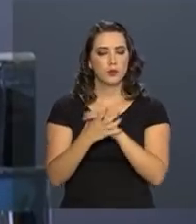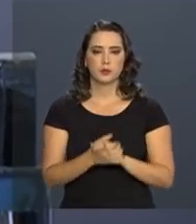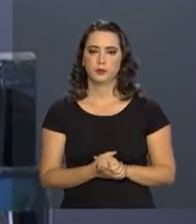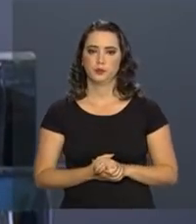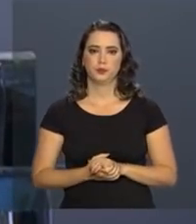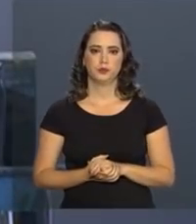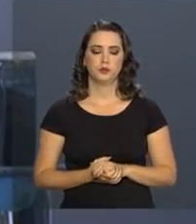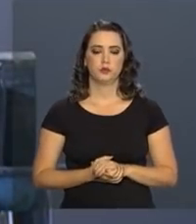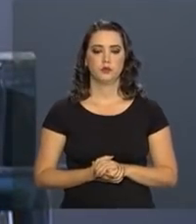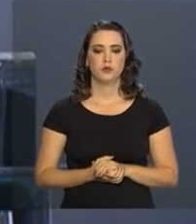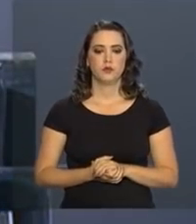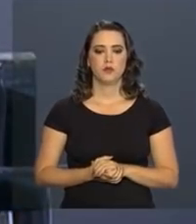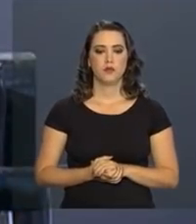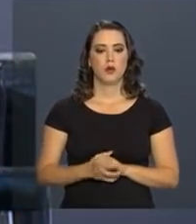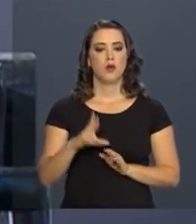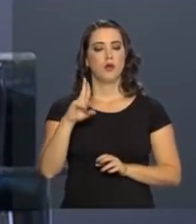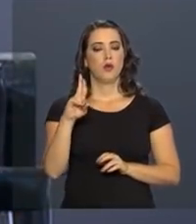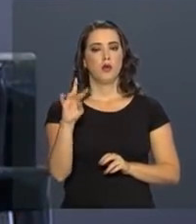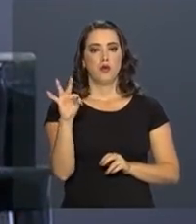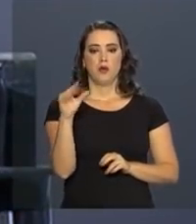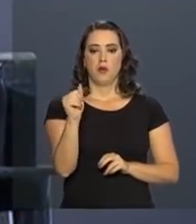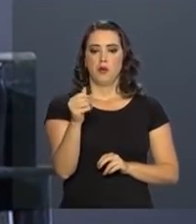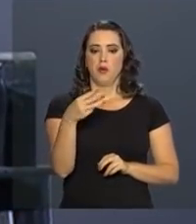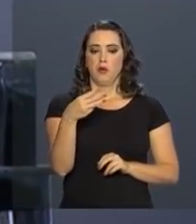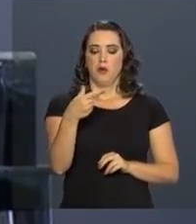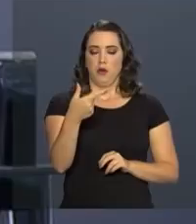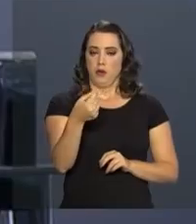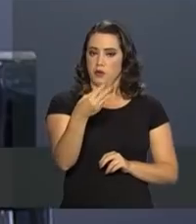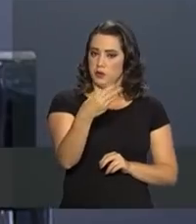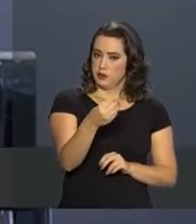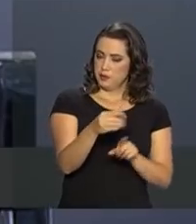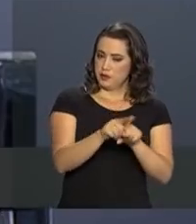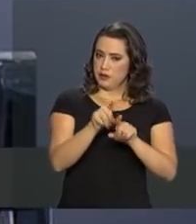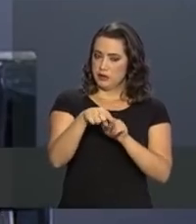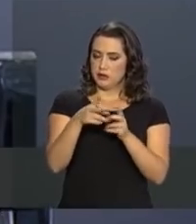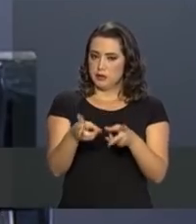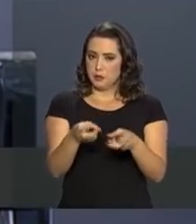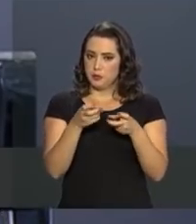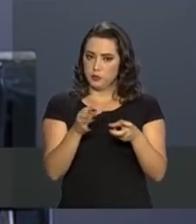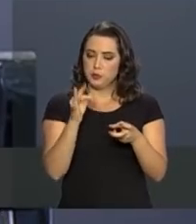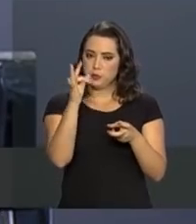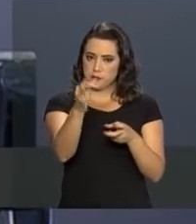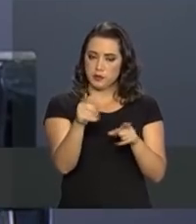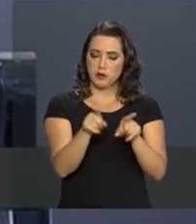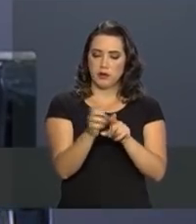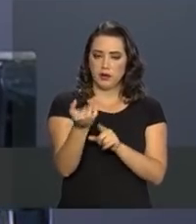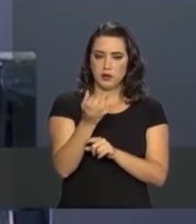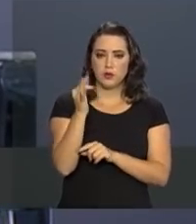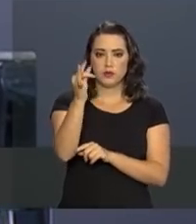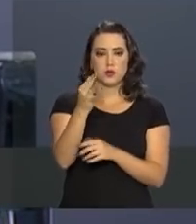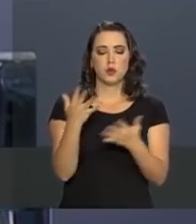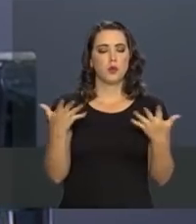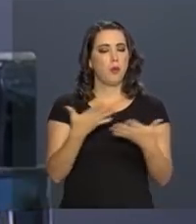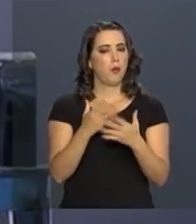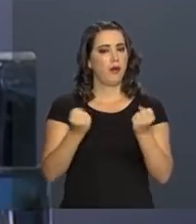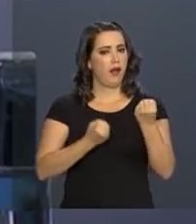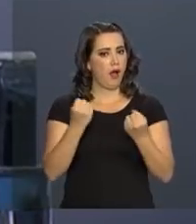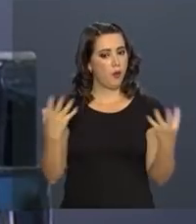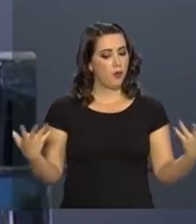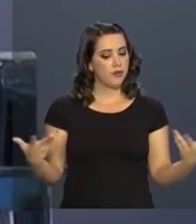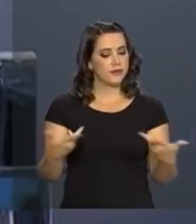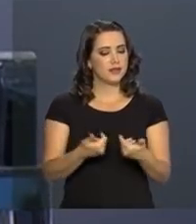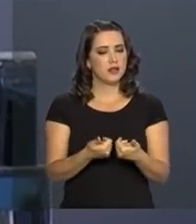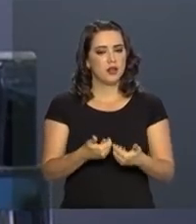2030 prevê que os veículos comercializados no Brasil serão mais eficientes e mais seguros.